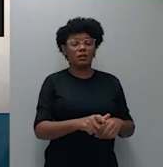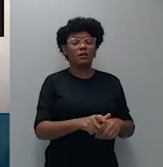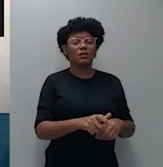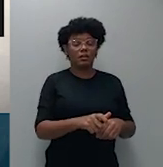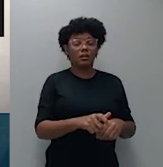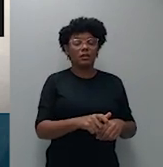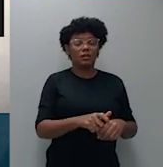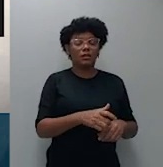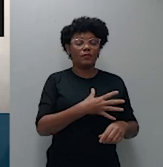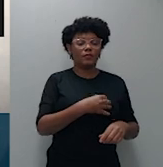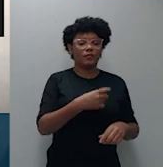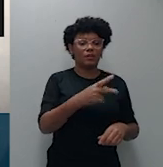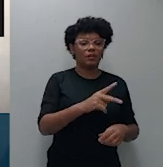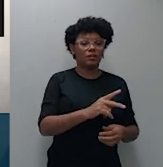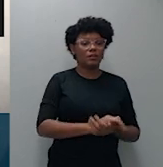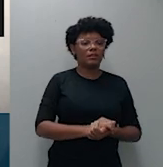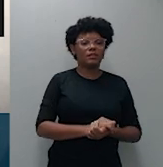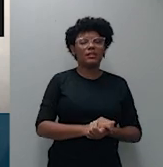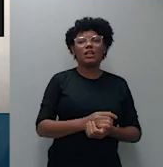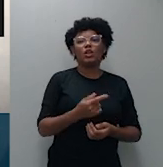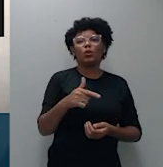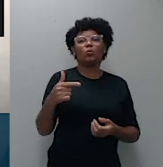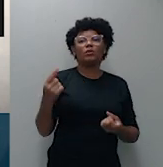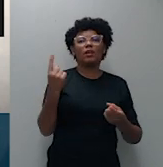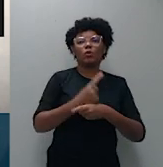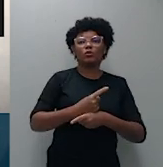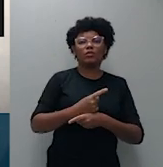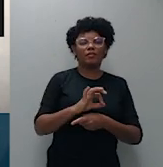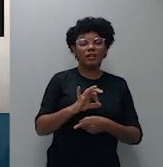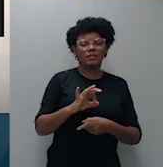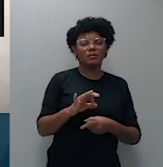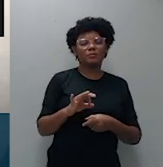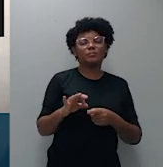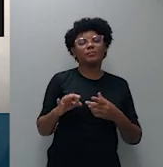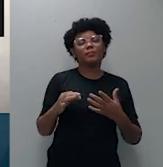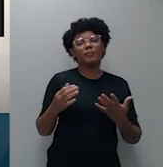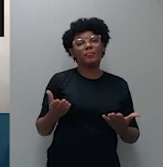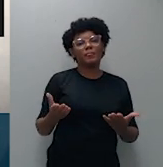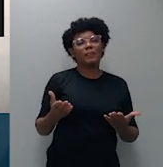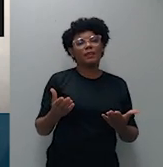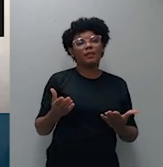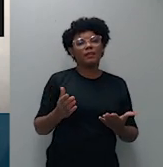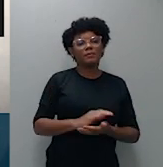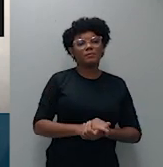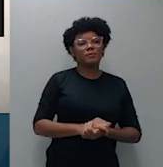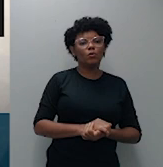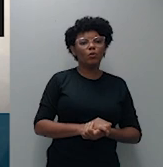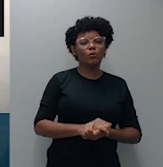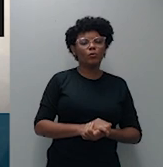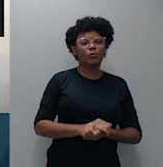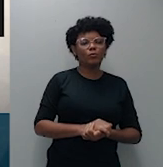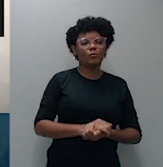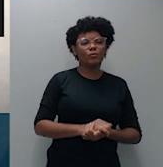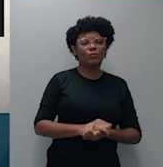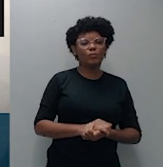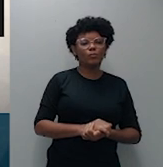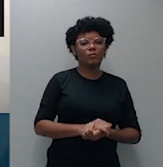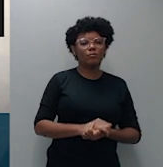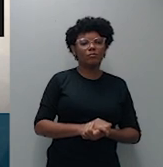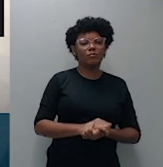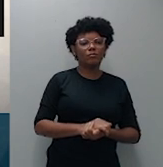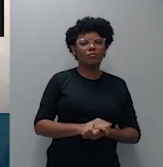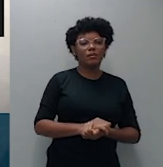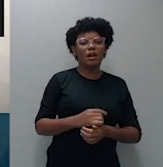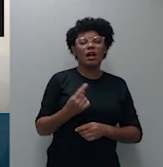tem controverso o propósito da resignação e essa é a única